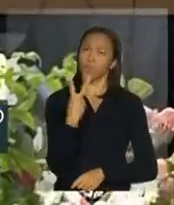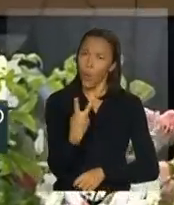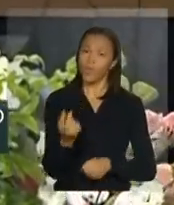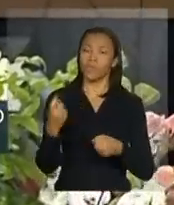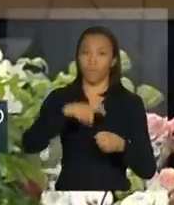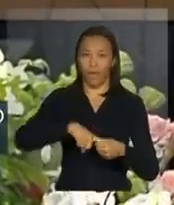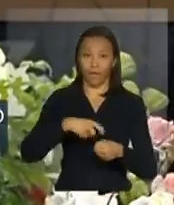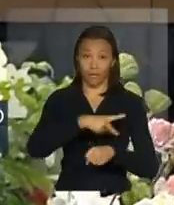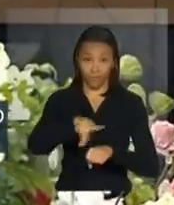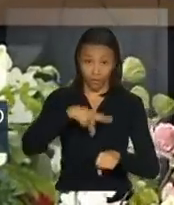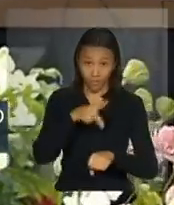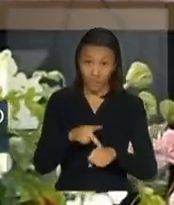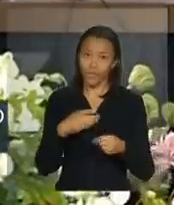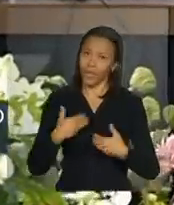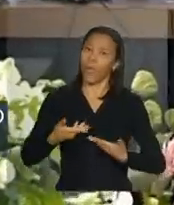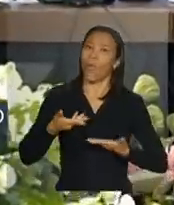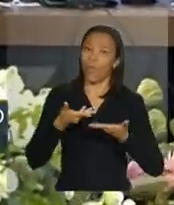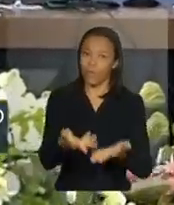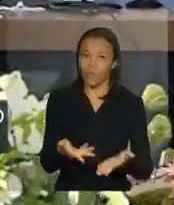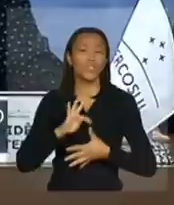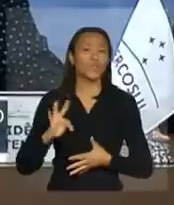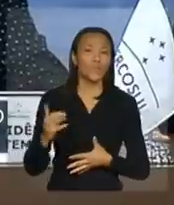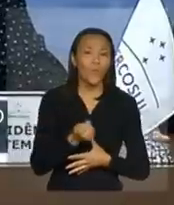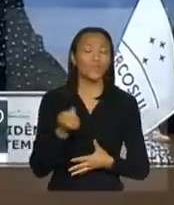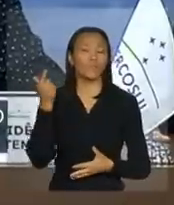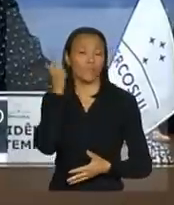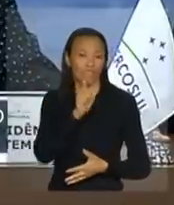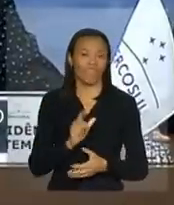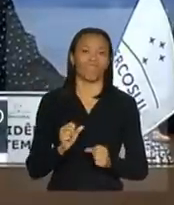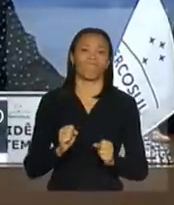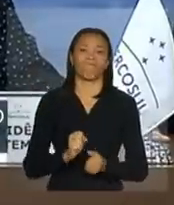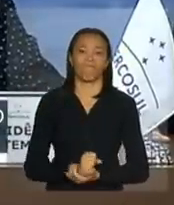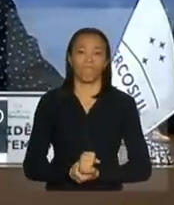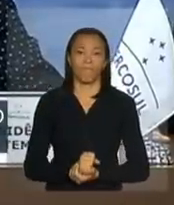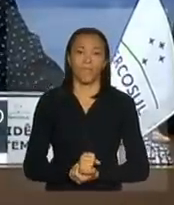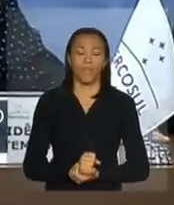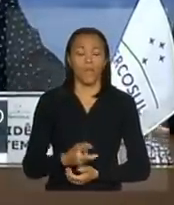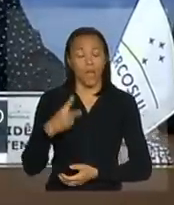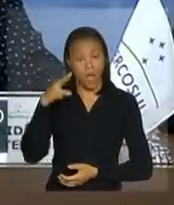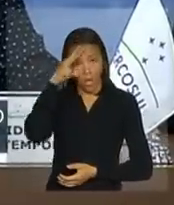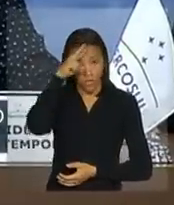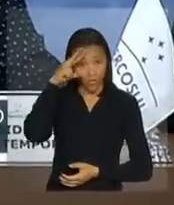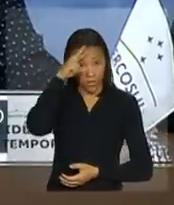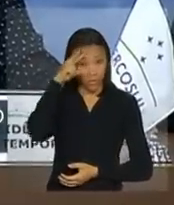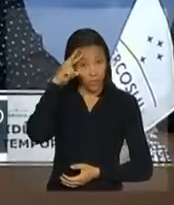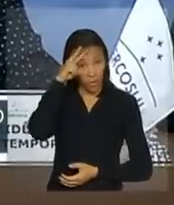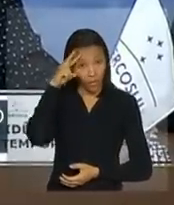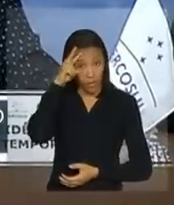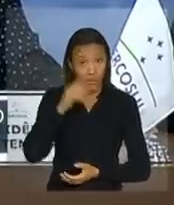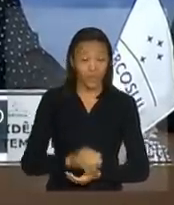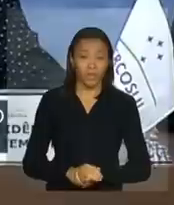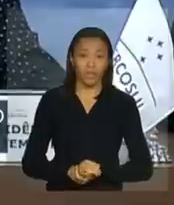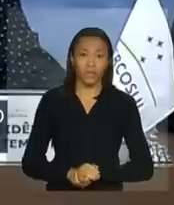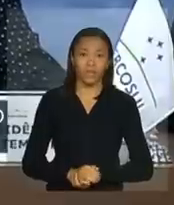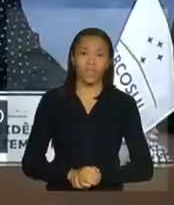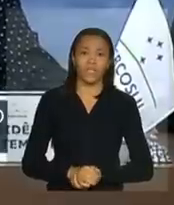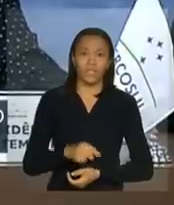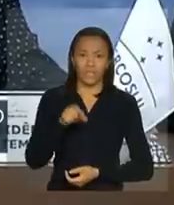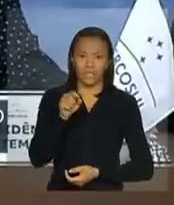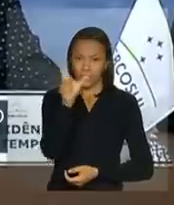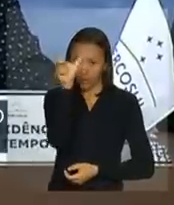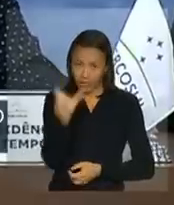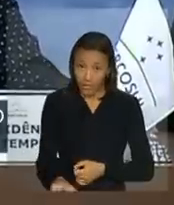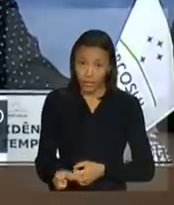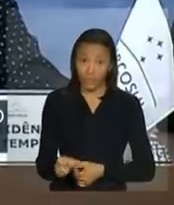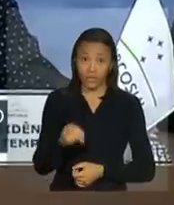que participam como convidados. A história desse brasileiro, cidadão